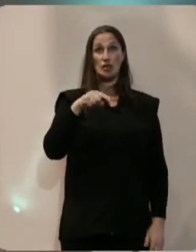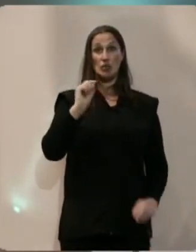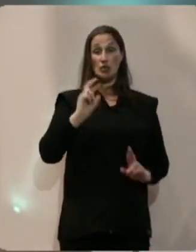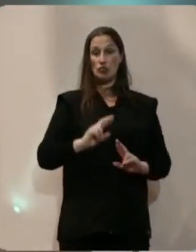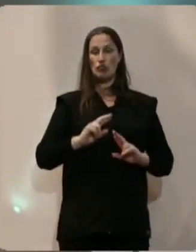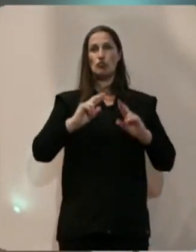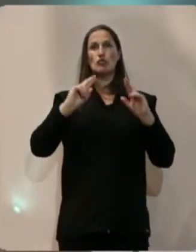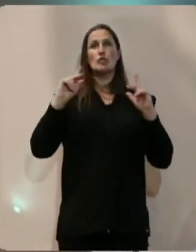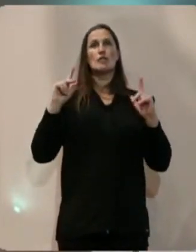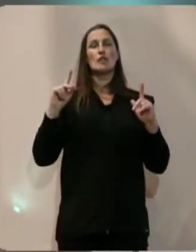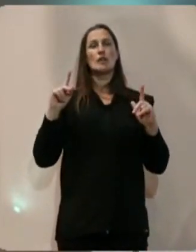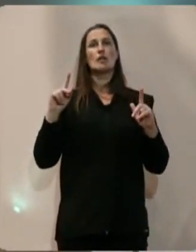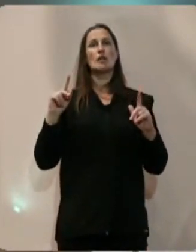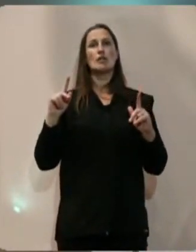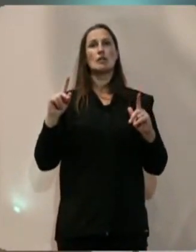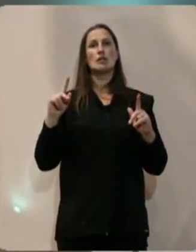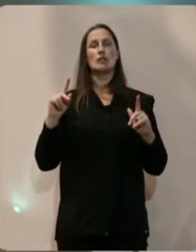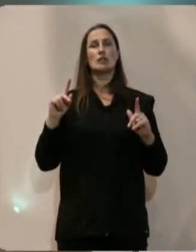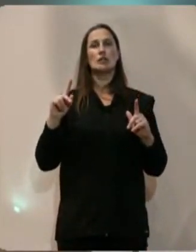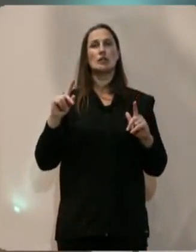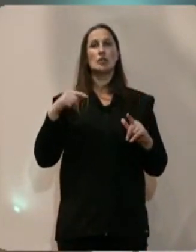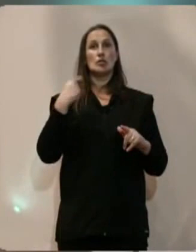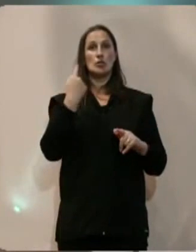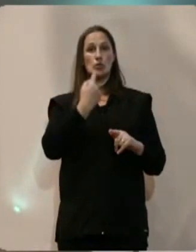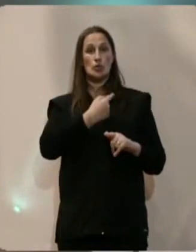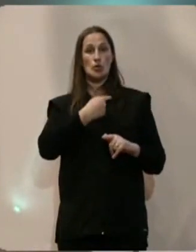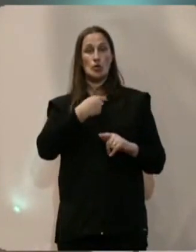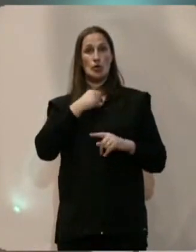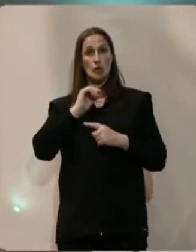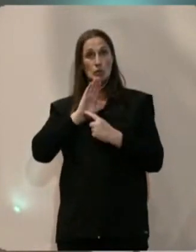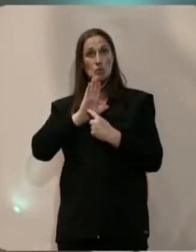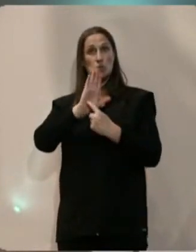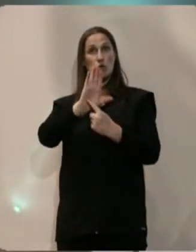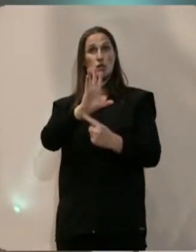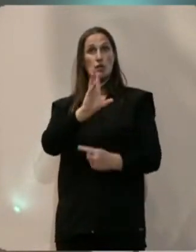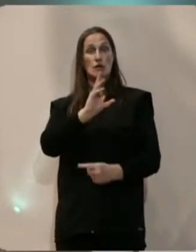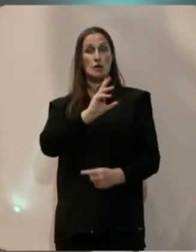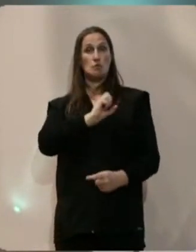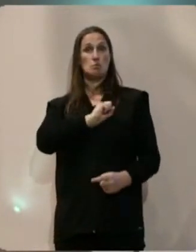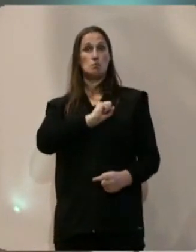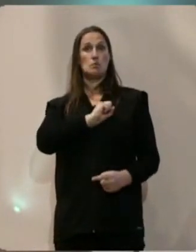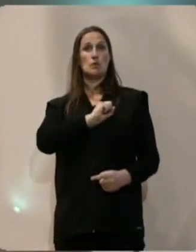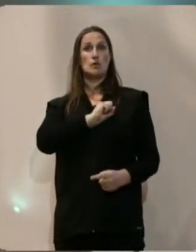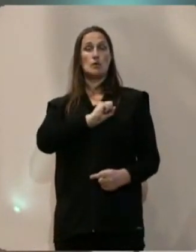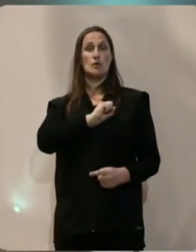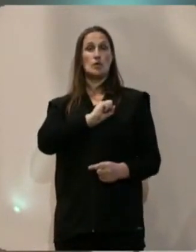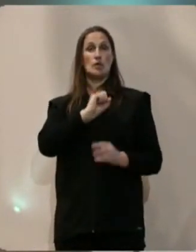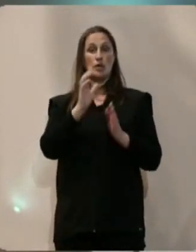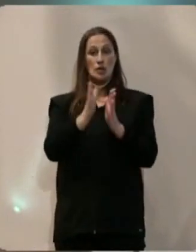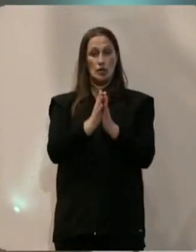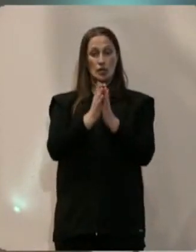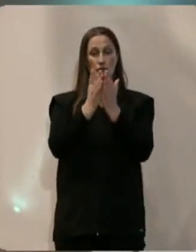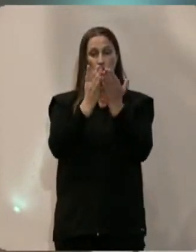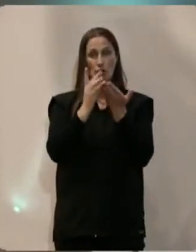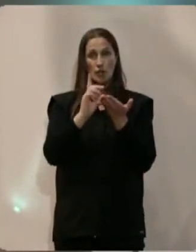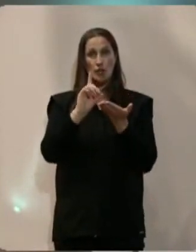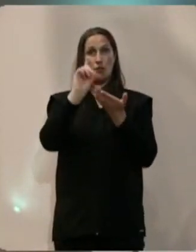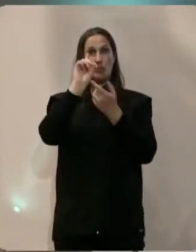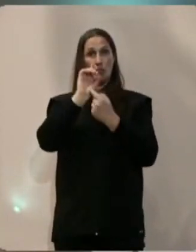diferença. A gente vai fazer diferença com os nossos atos de amor. A gente vai fazer diferença com a palavra que vai ser